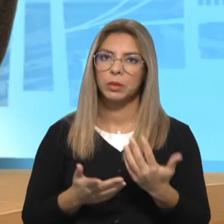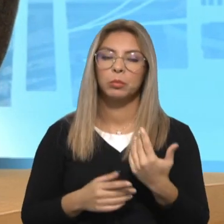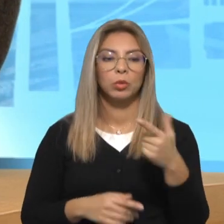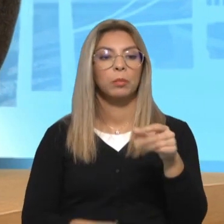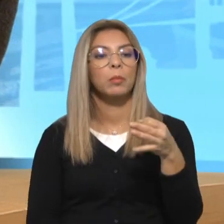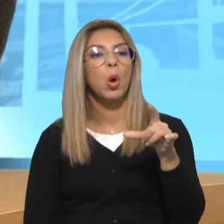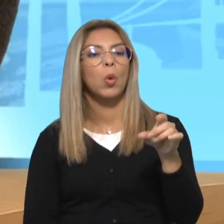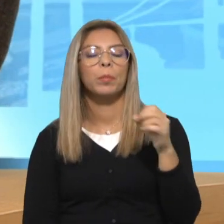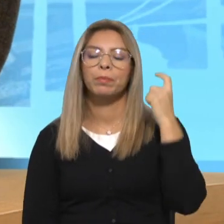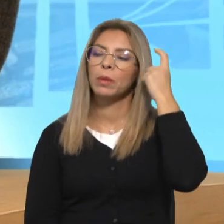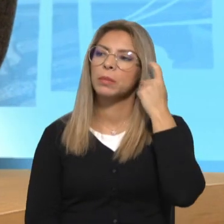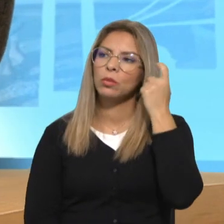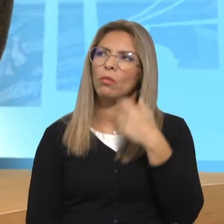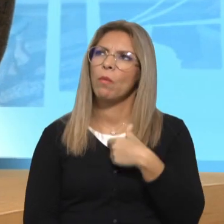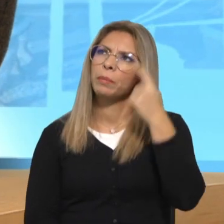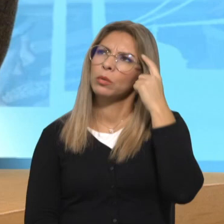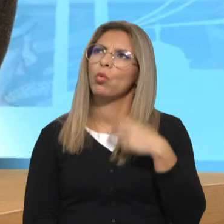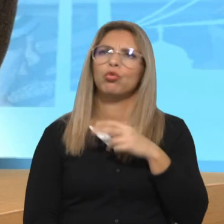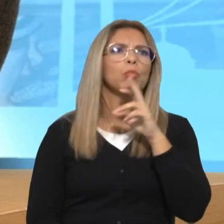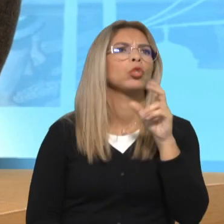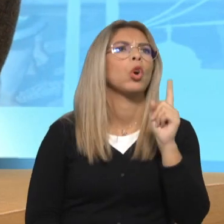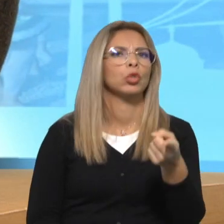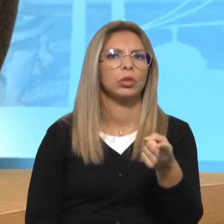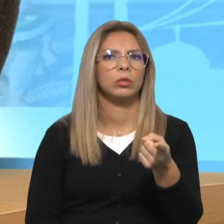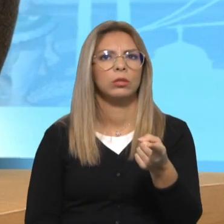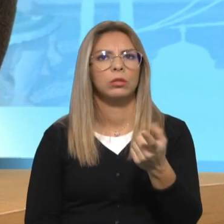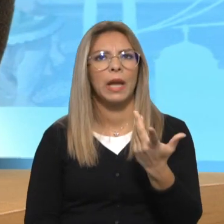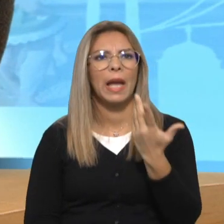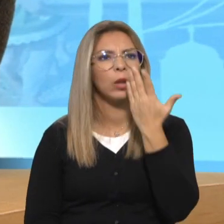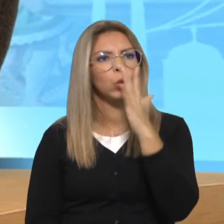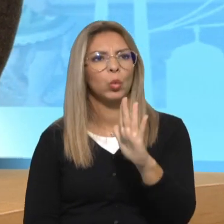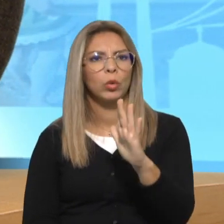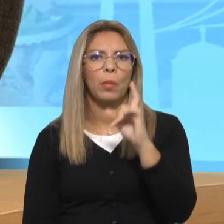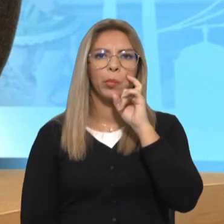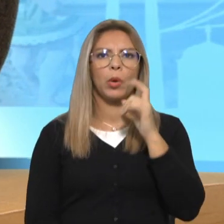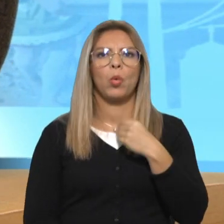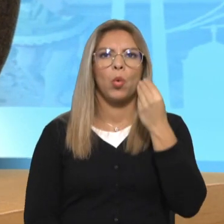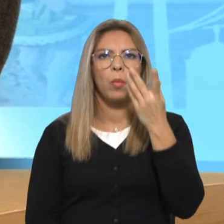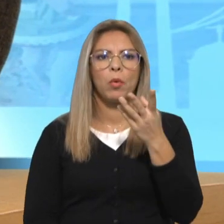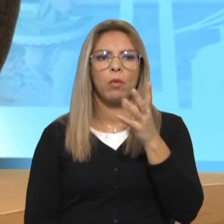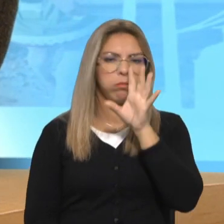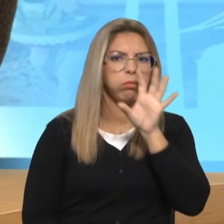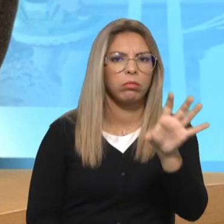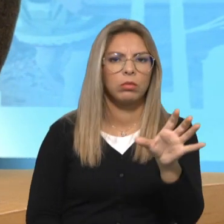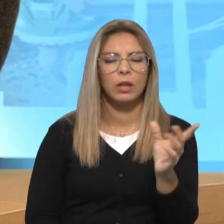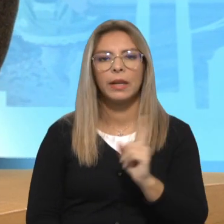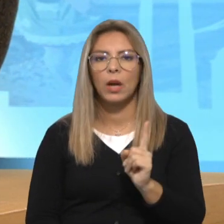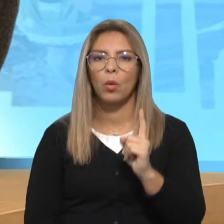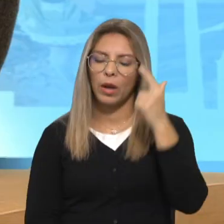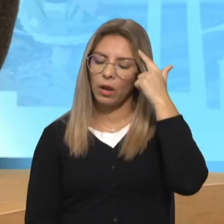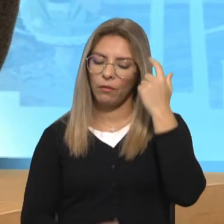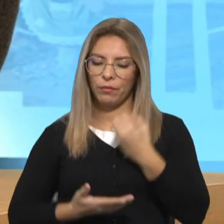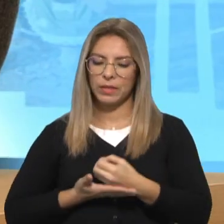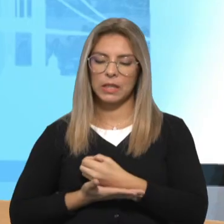falar, que eu não esteja a pensar o que é que eu vou responder. Não é? Que eu não esteja nesta atitude de defesa, como é que eu vou contra-atacar. Mas que eu faça o vazio, não é?